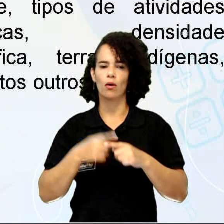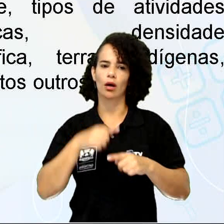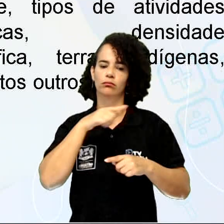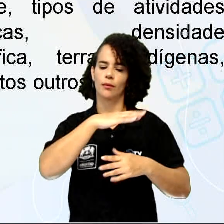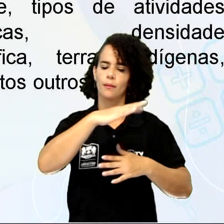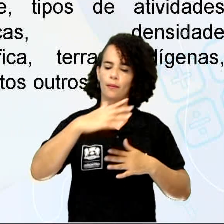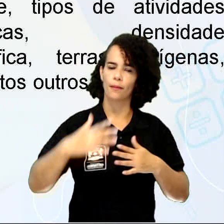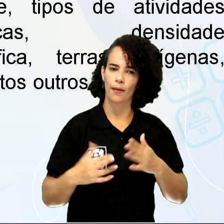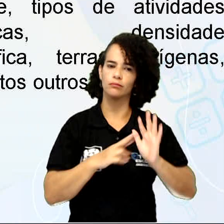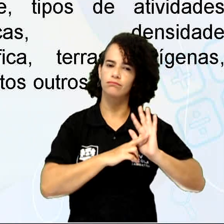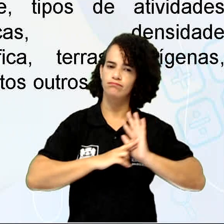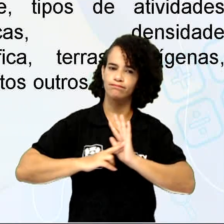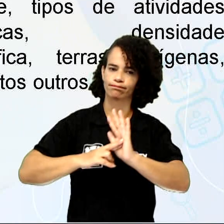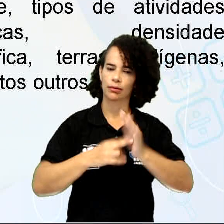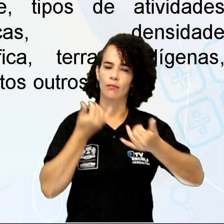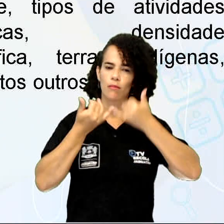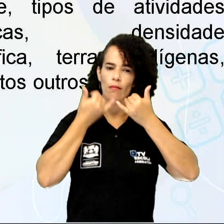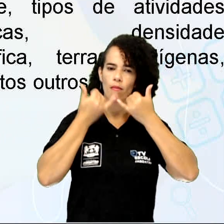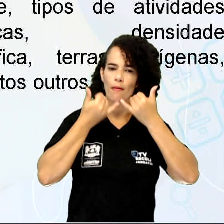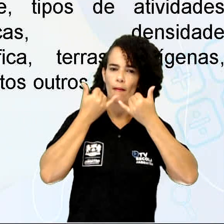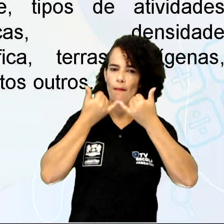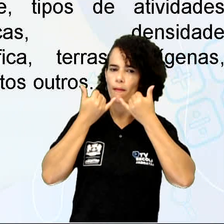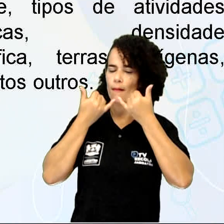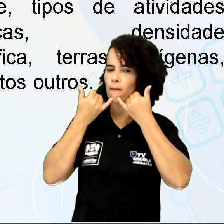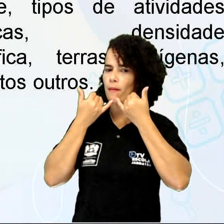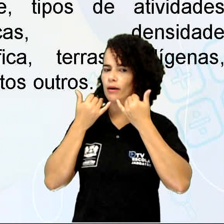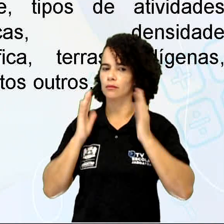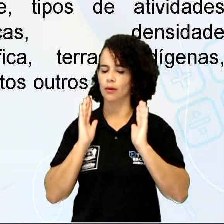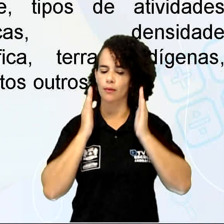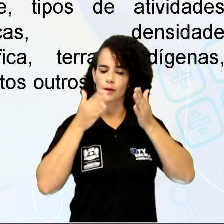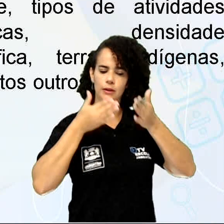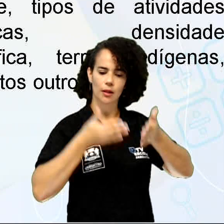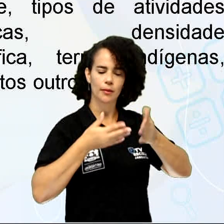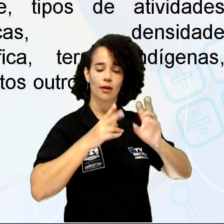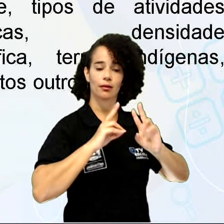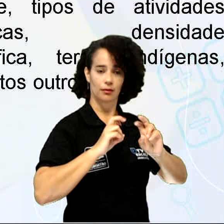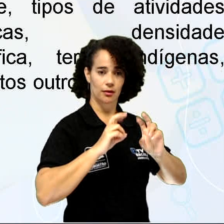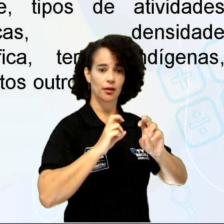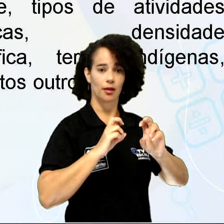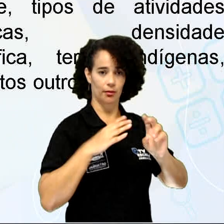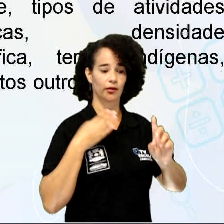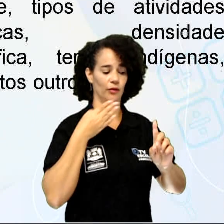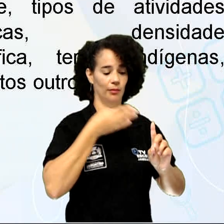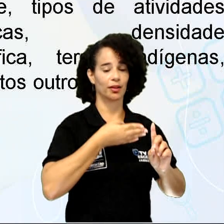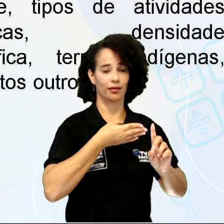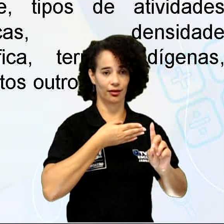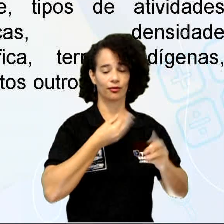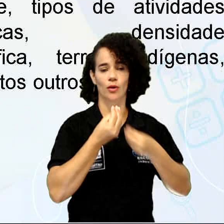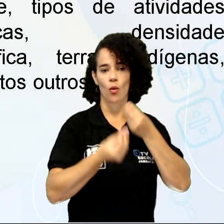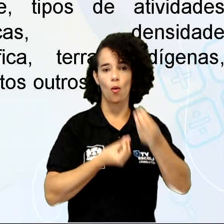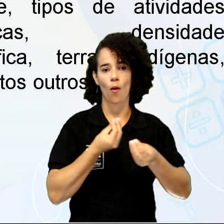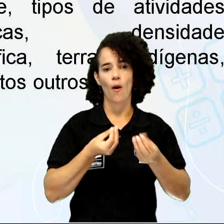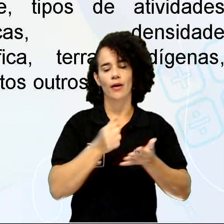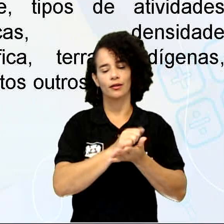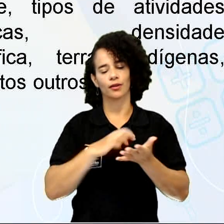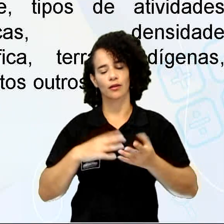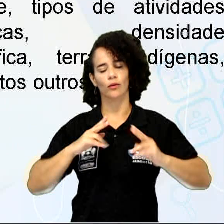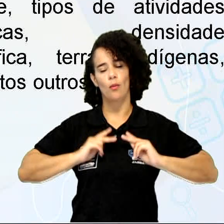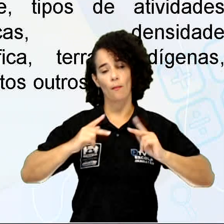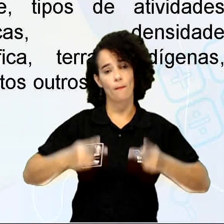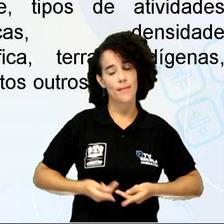registram informações sobre determinados temas específicos, como atividades humanas,